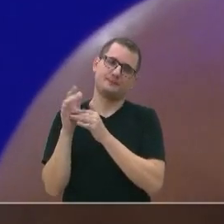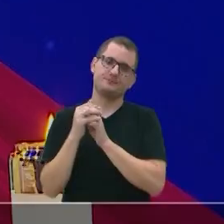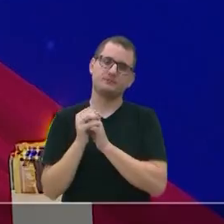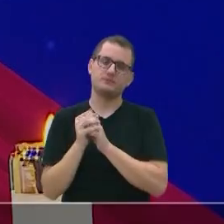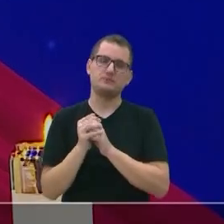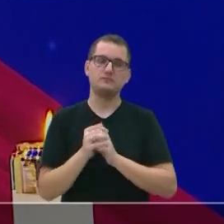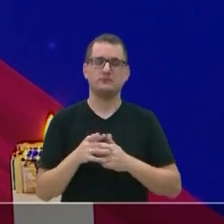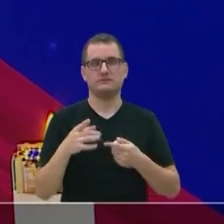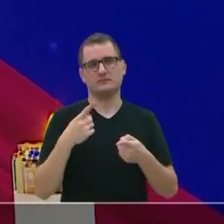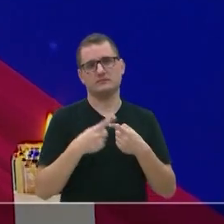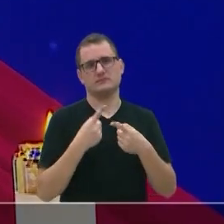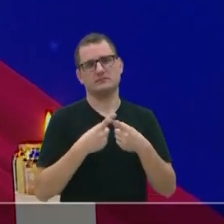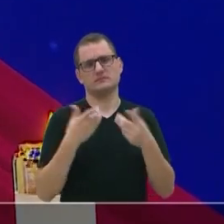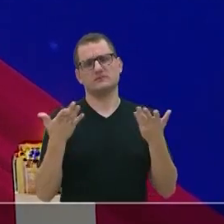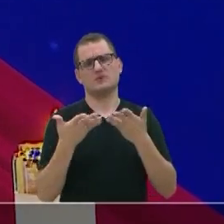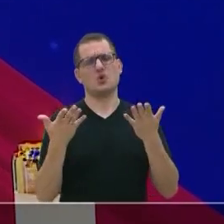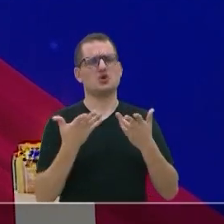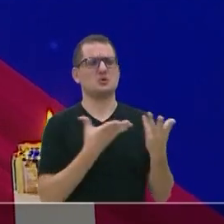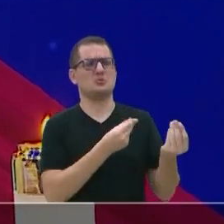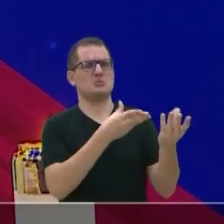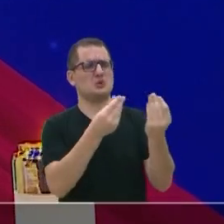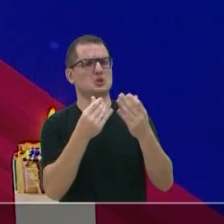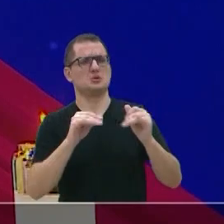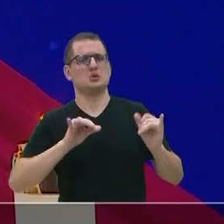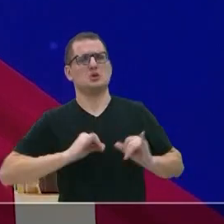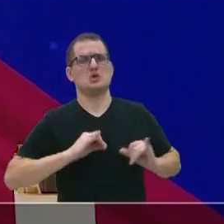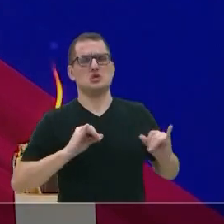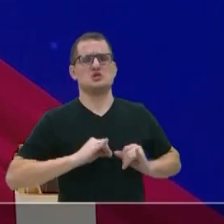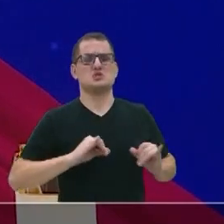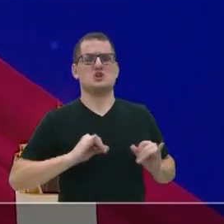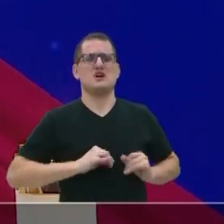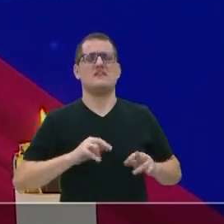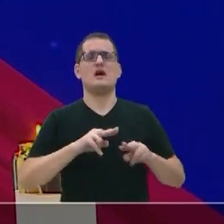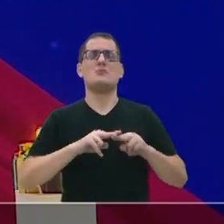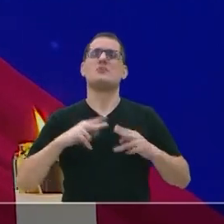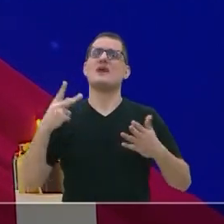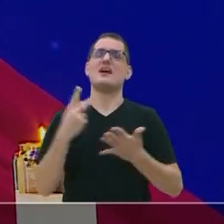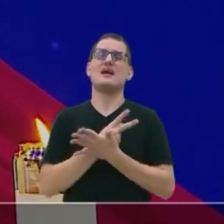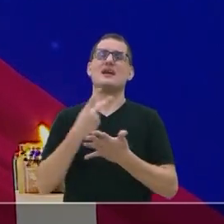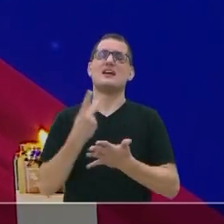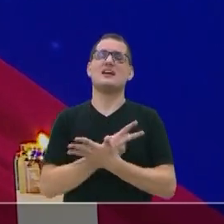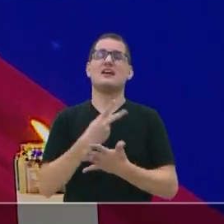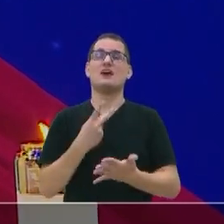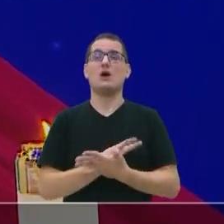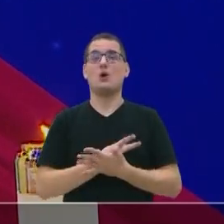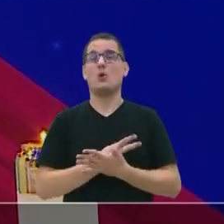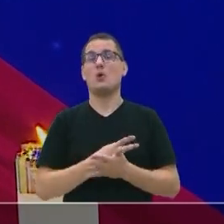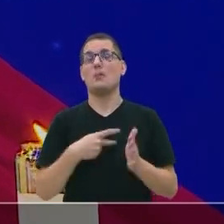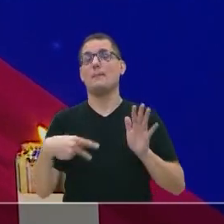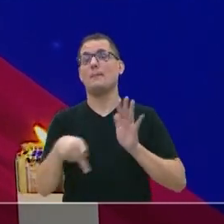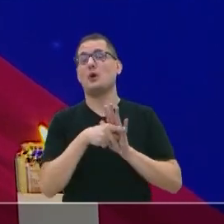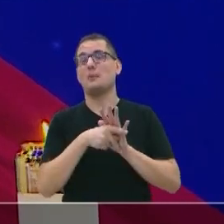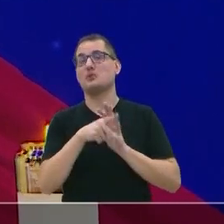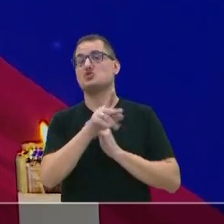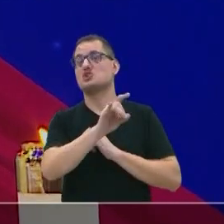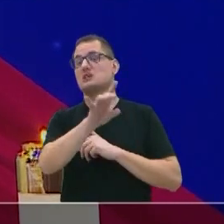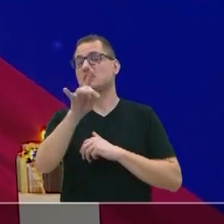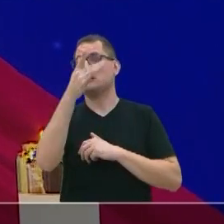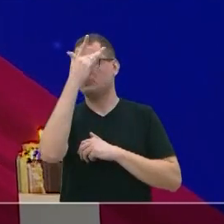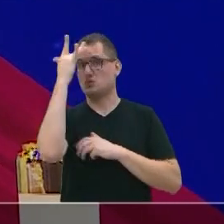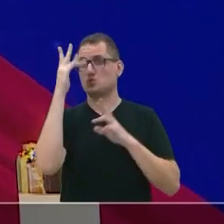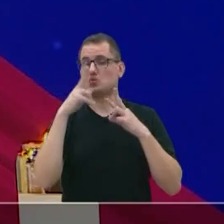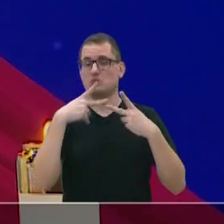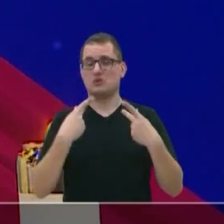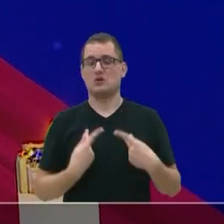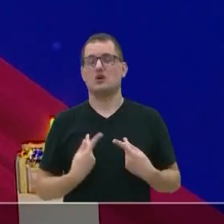Porque hoje tanto sofrem por erros próprios de cada ser humano, porque falta